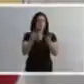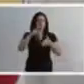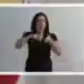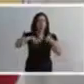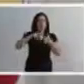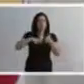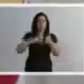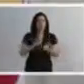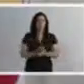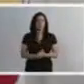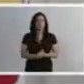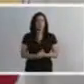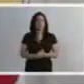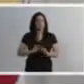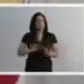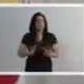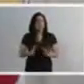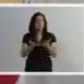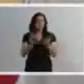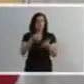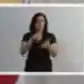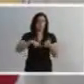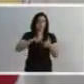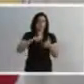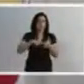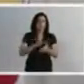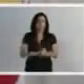beneficiando incentivando a leitura